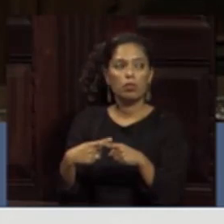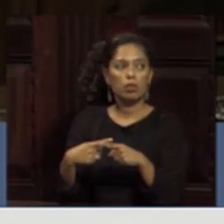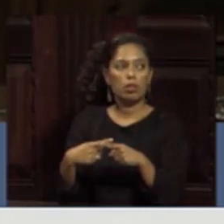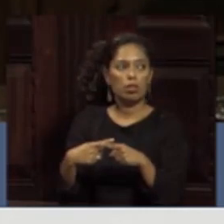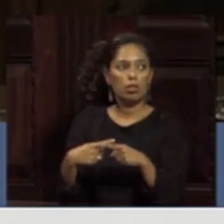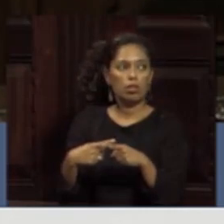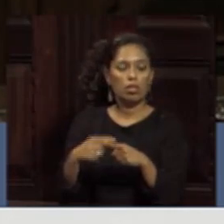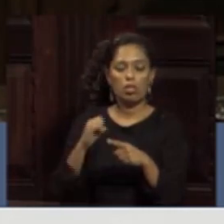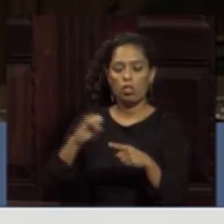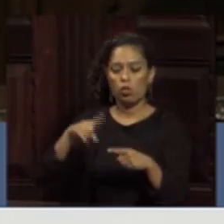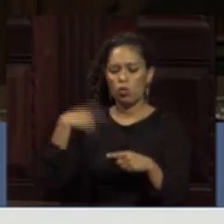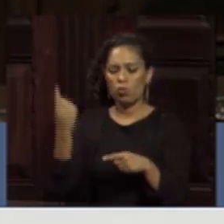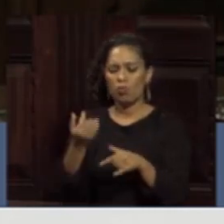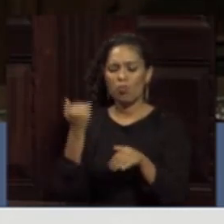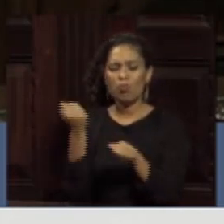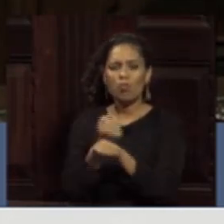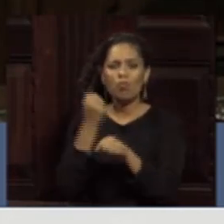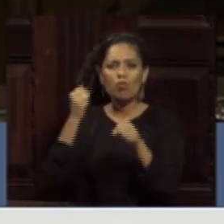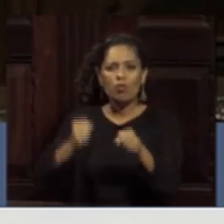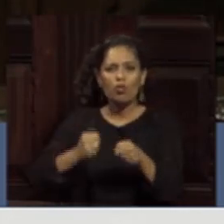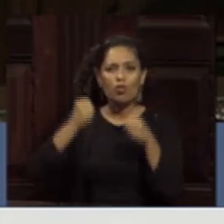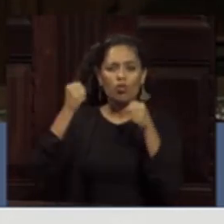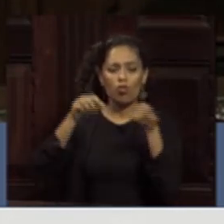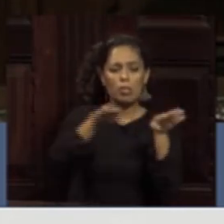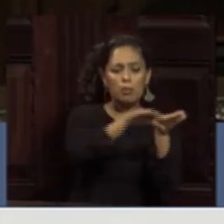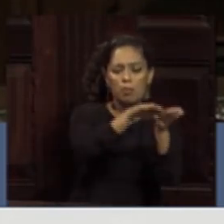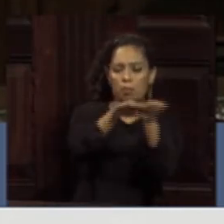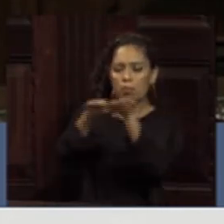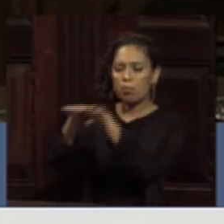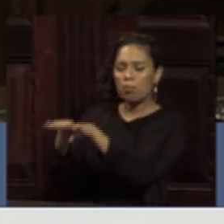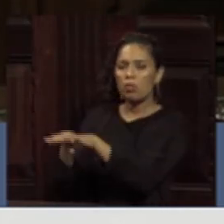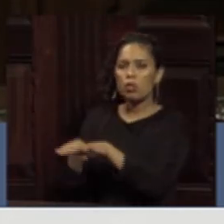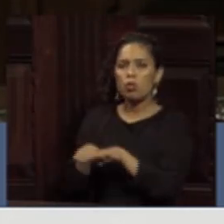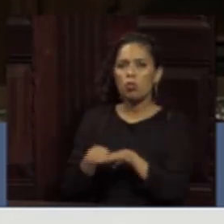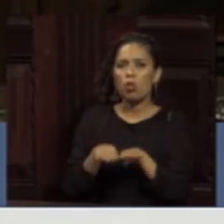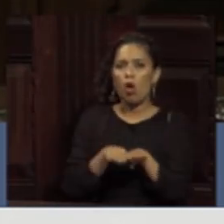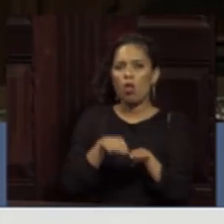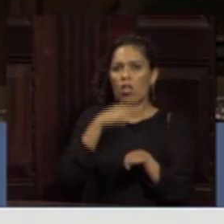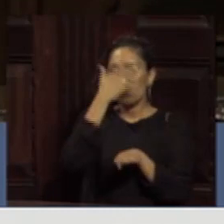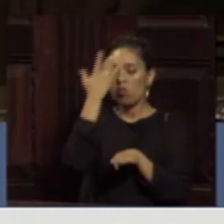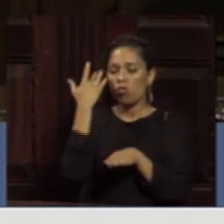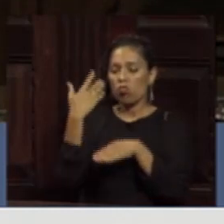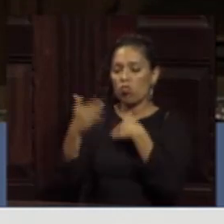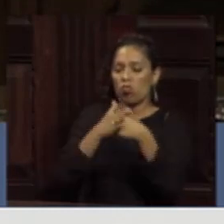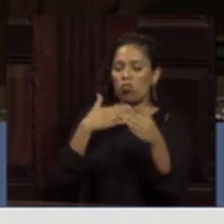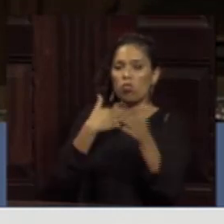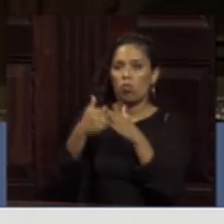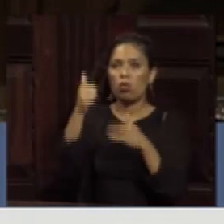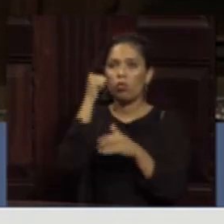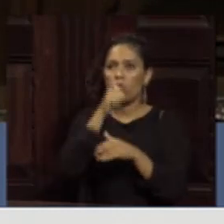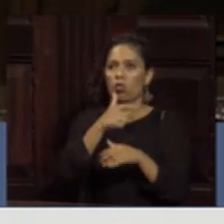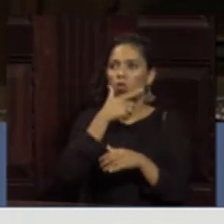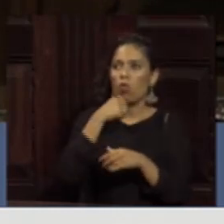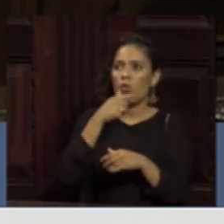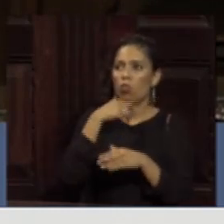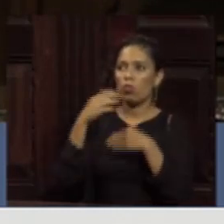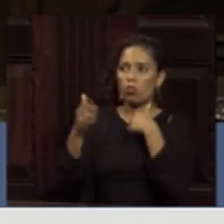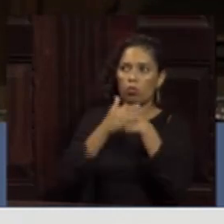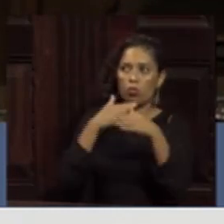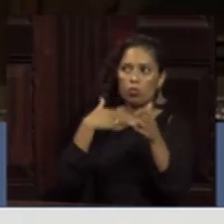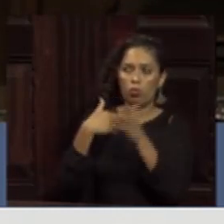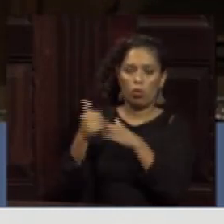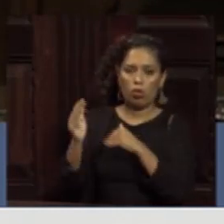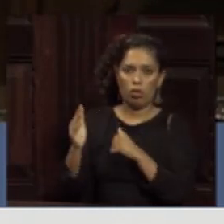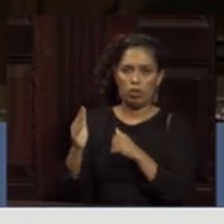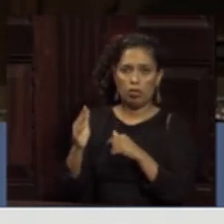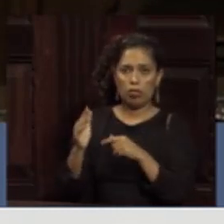se lutamos pela igualdade de gêneros, por via de consequência,